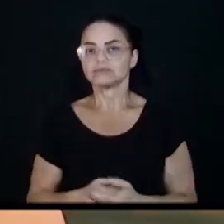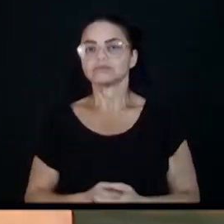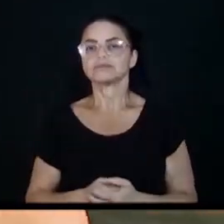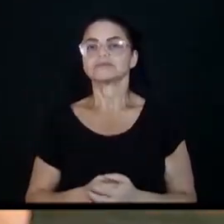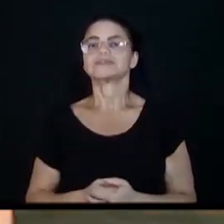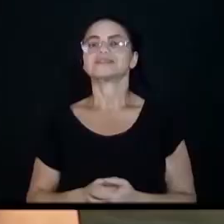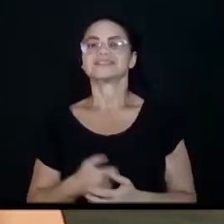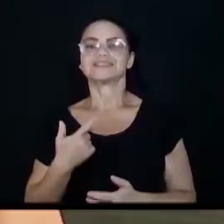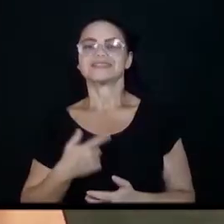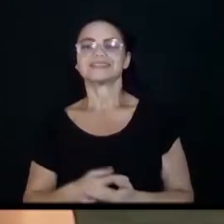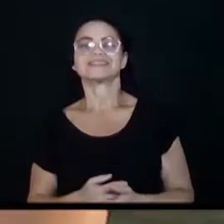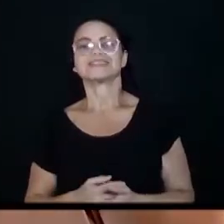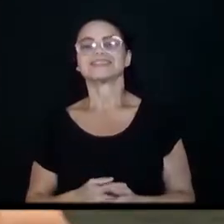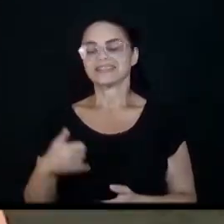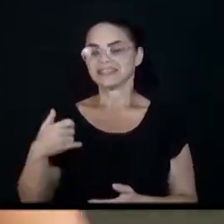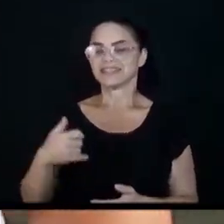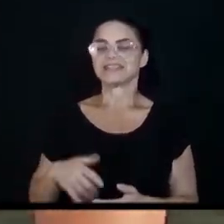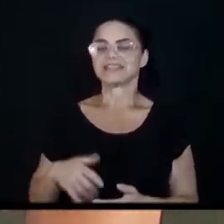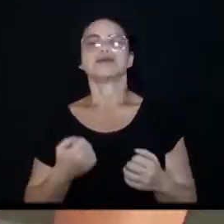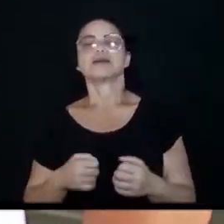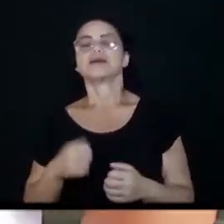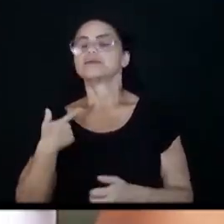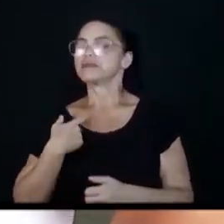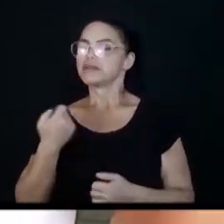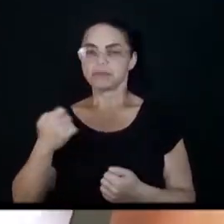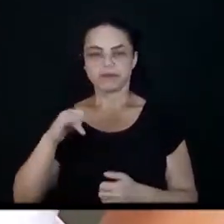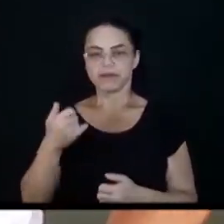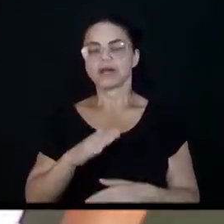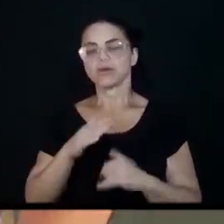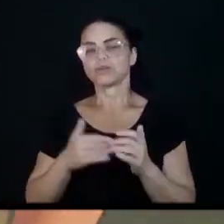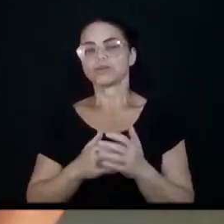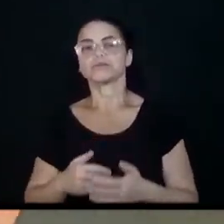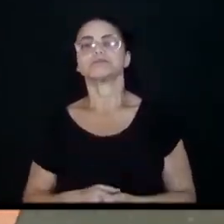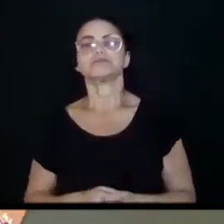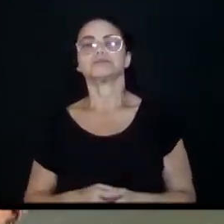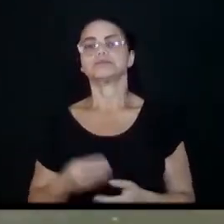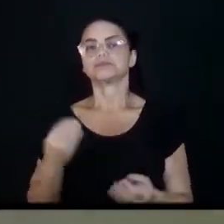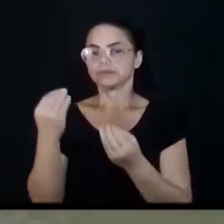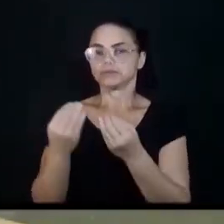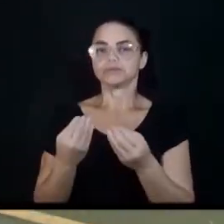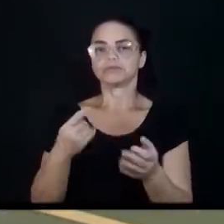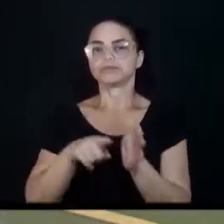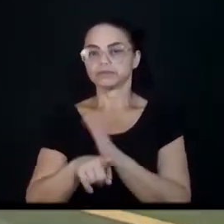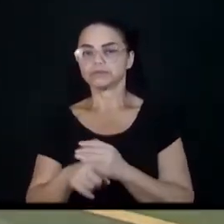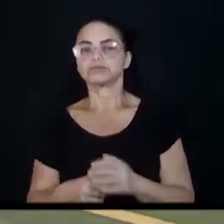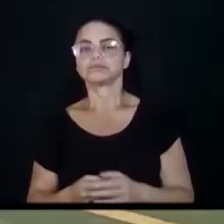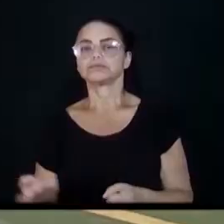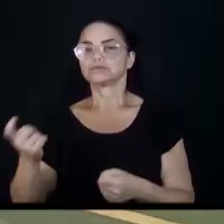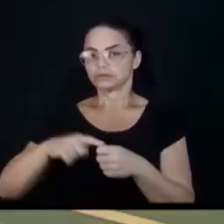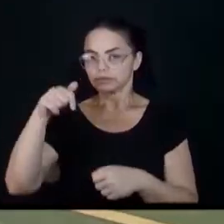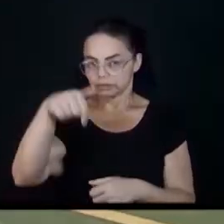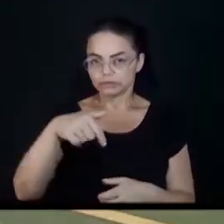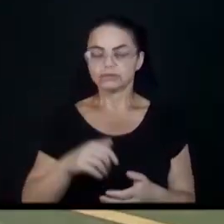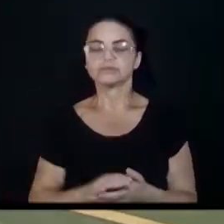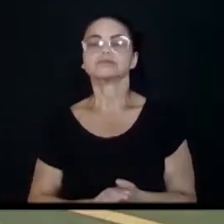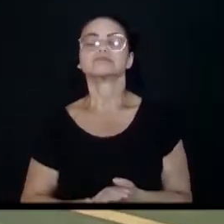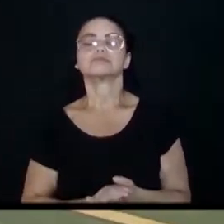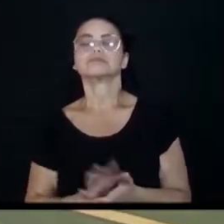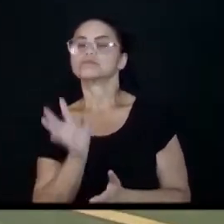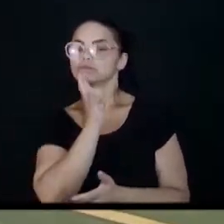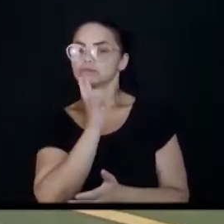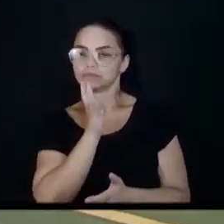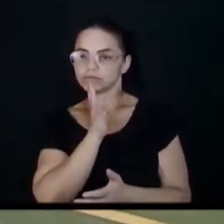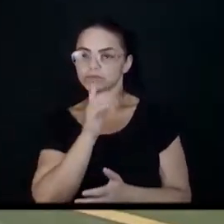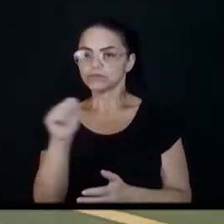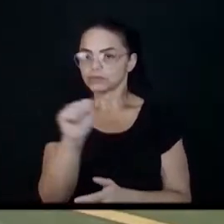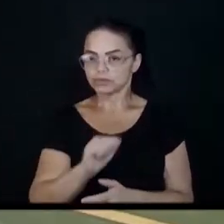idade, não pode deixar nada para trás. E como foi para você chegar até aqui, conhecer a associação,